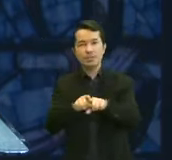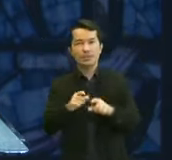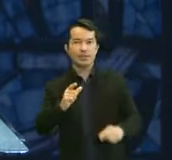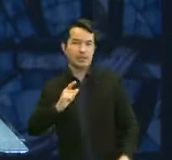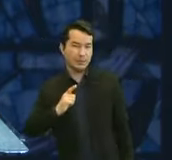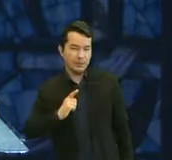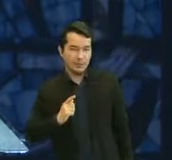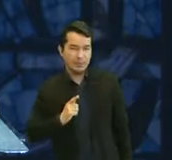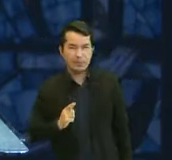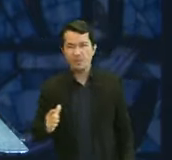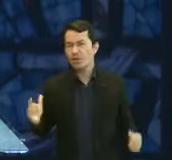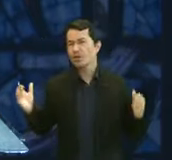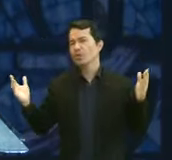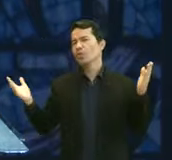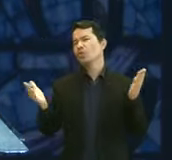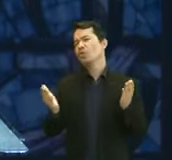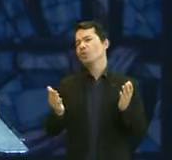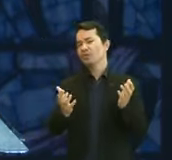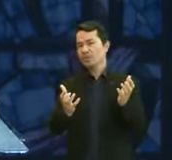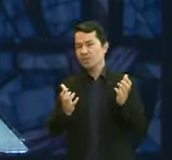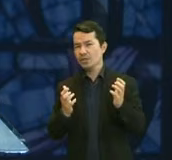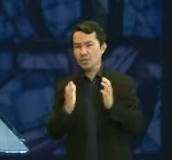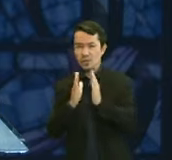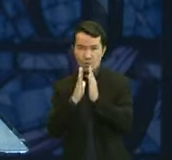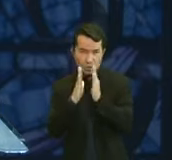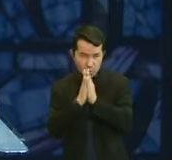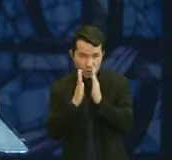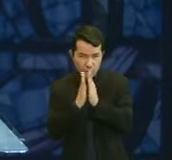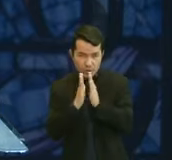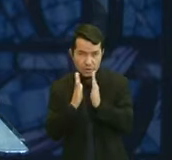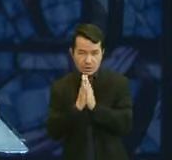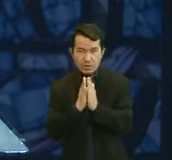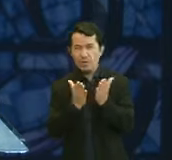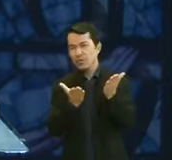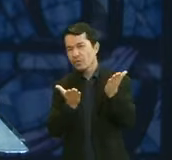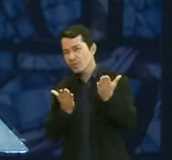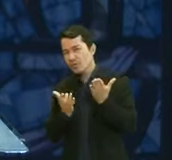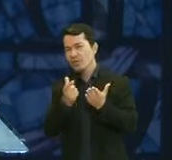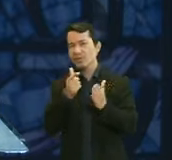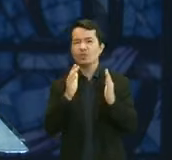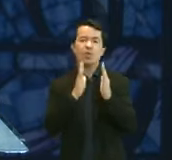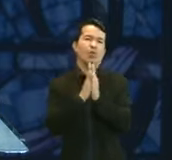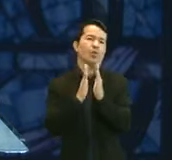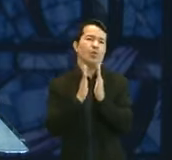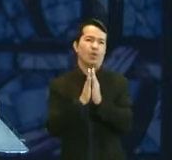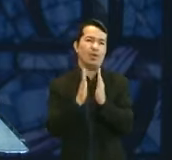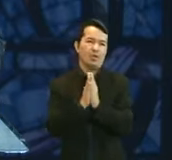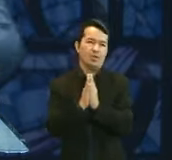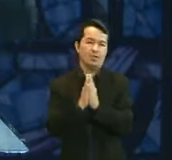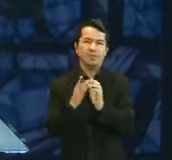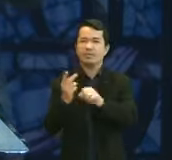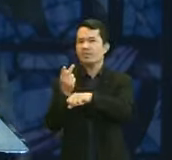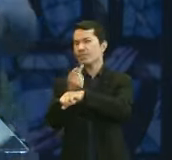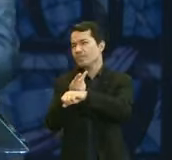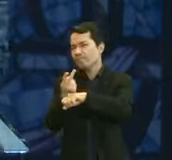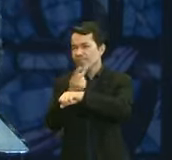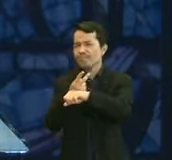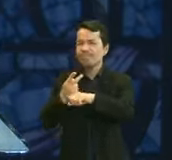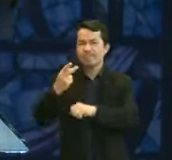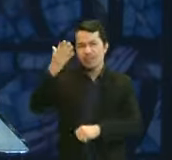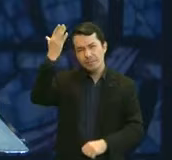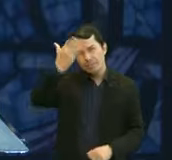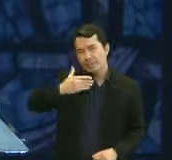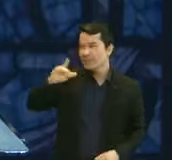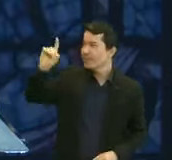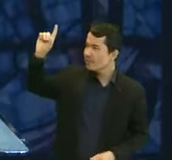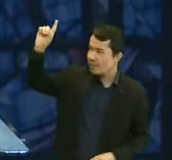Hoje eu queria te convidar a orar como nunca, a buscar a presença de Deus de maneira especial. Gostaria de te convidar